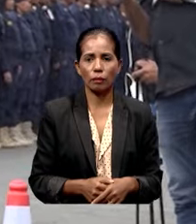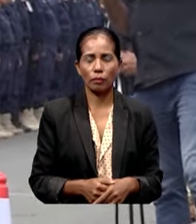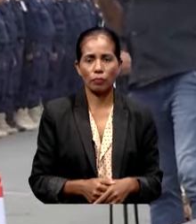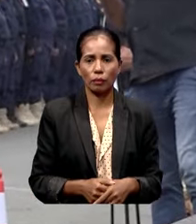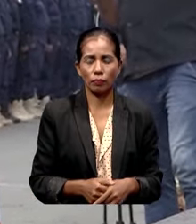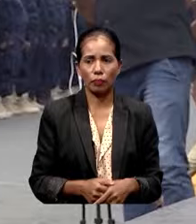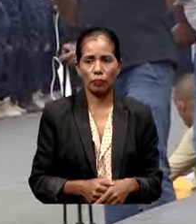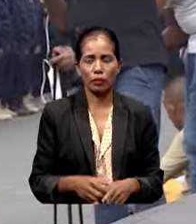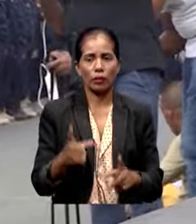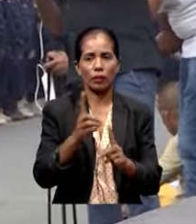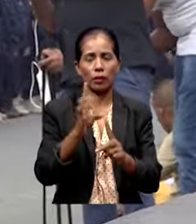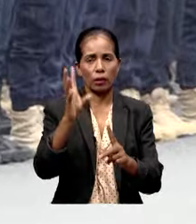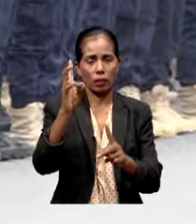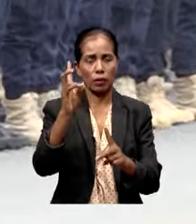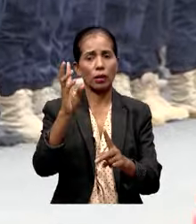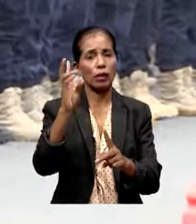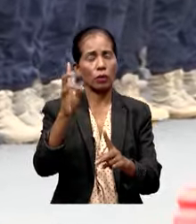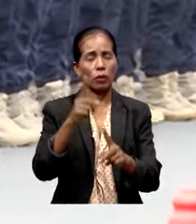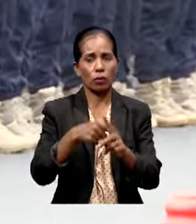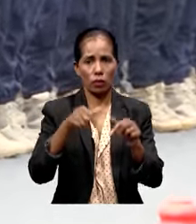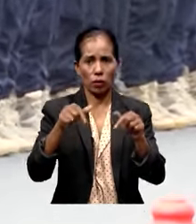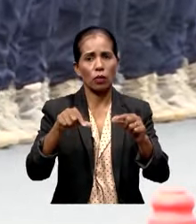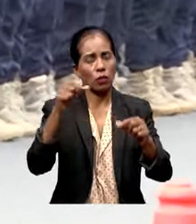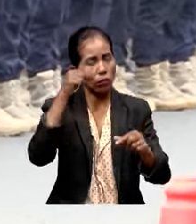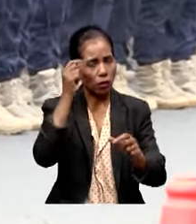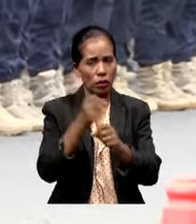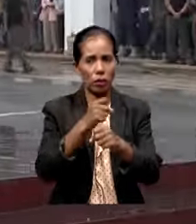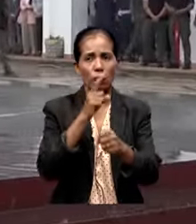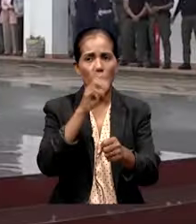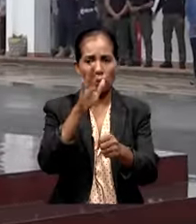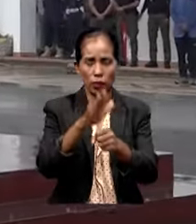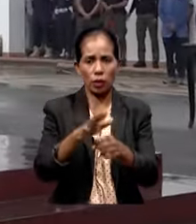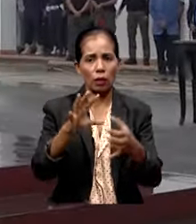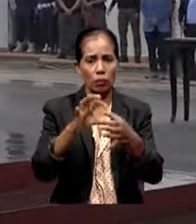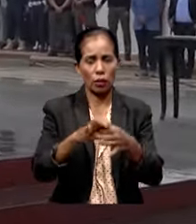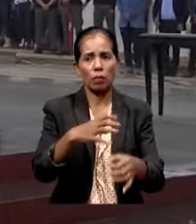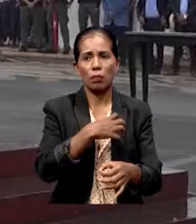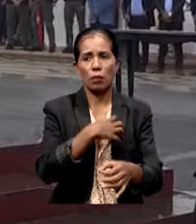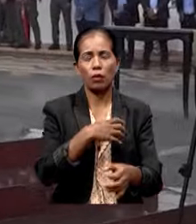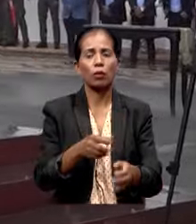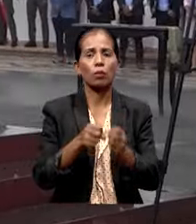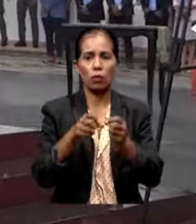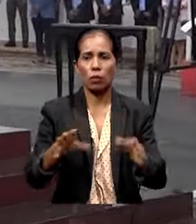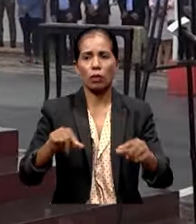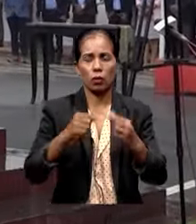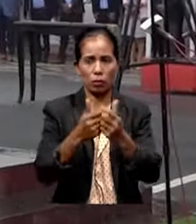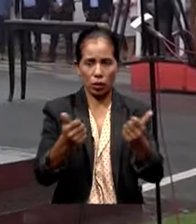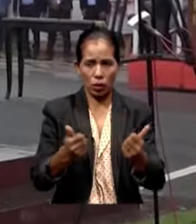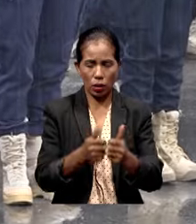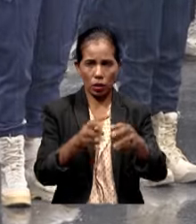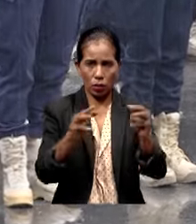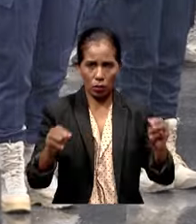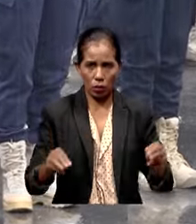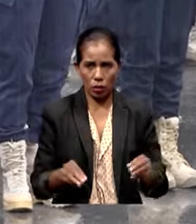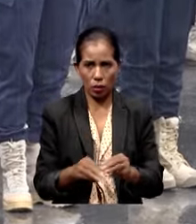Foi na lei se a lorong hitu fulangne, governo realiza juramento para membro PNTEL no FFDTL Sira, o de Husik Grupo Arte Marciais no Arte